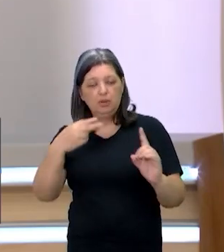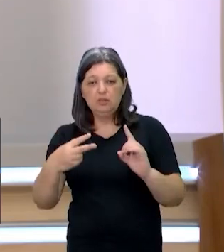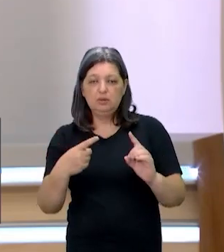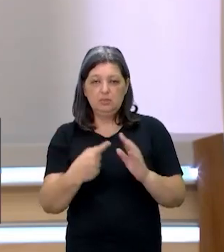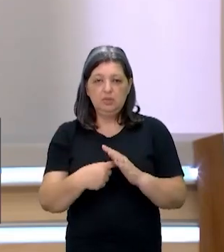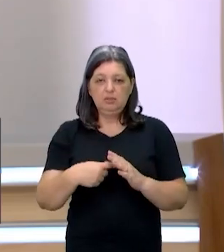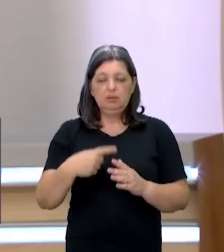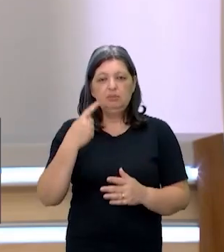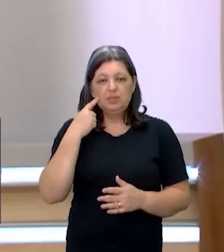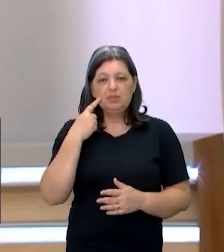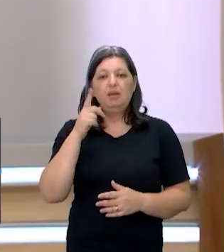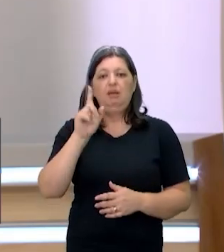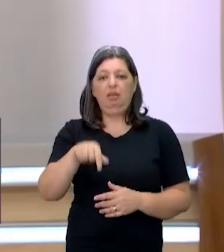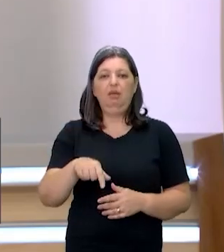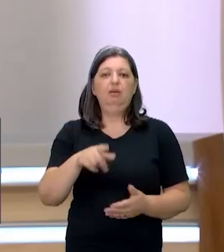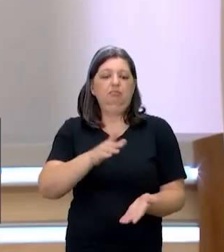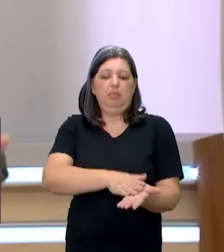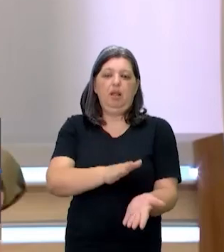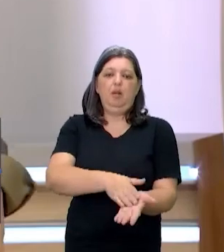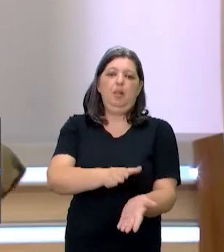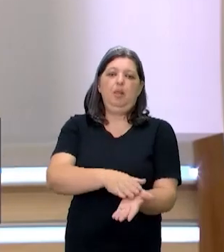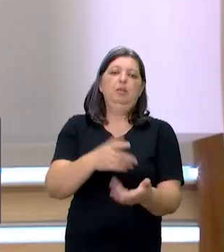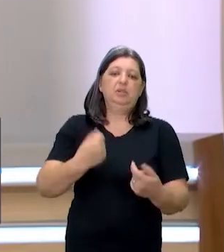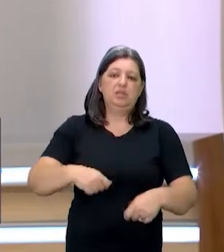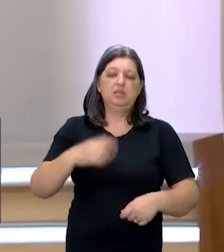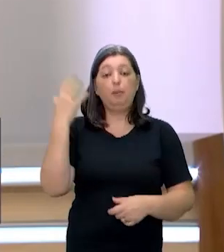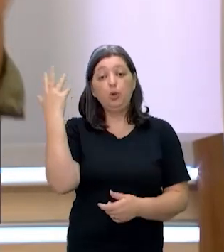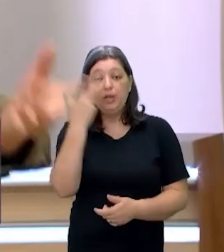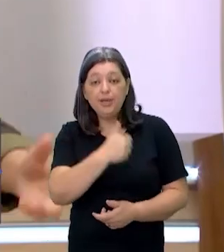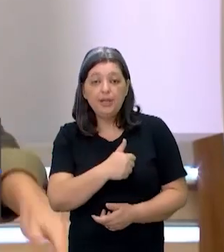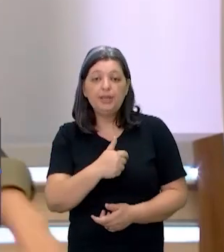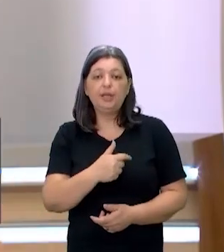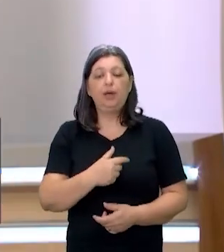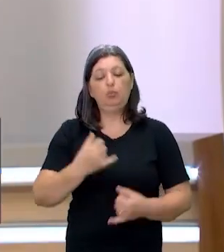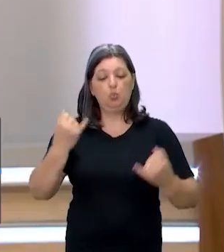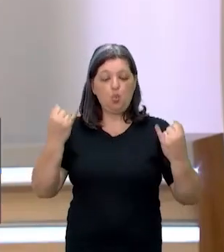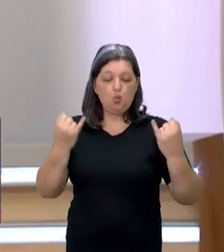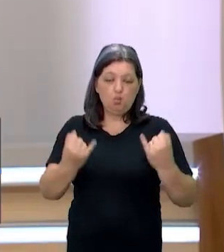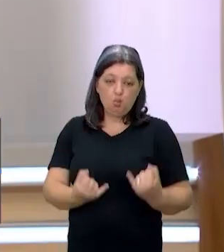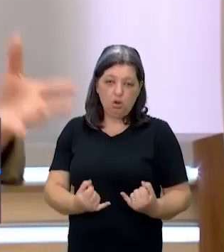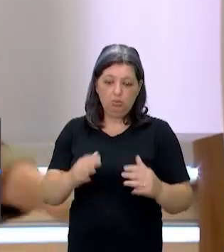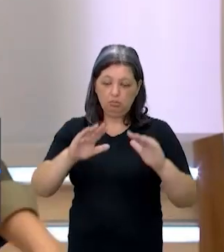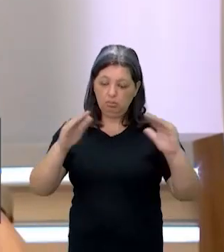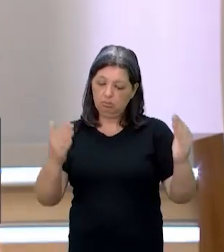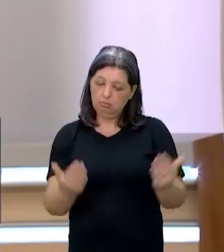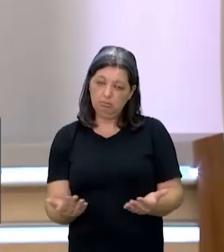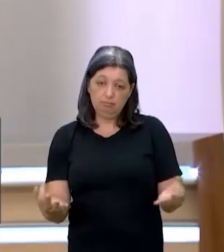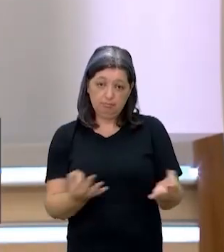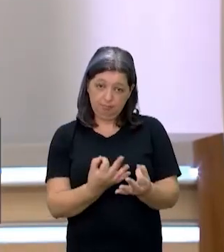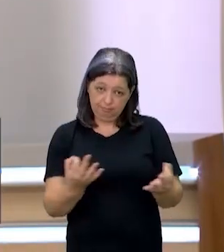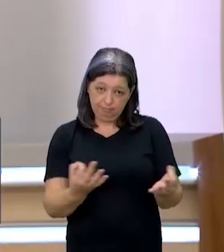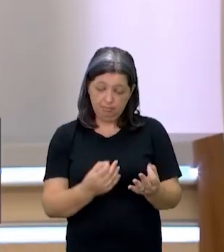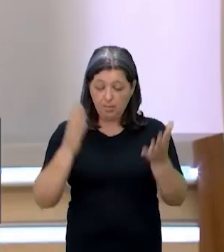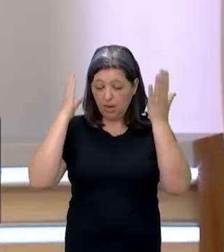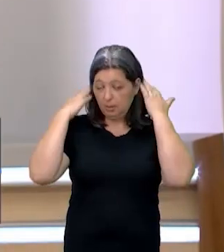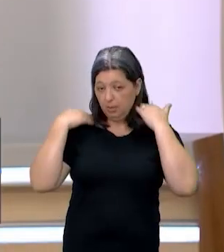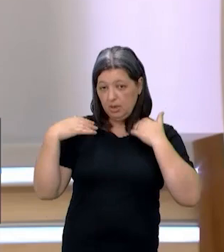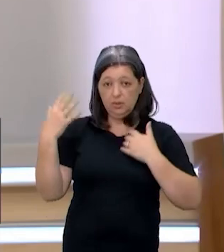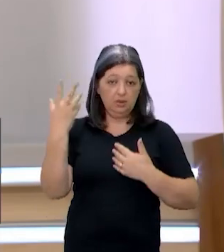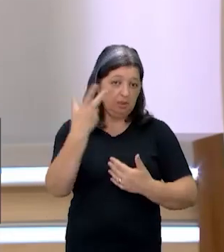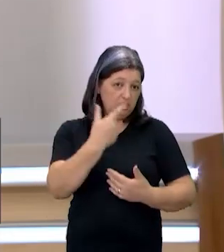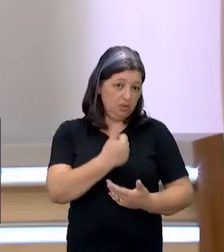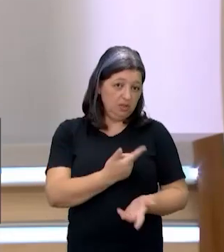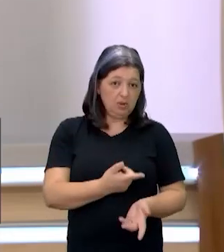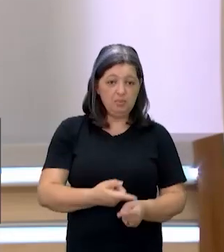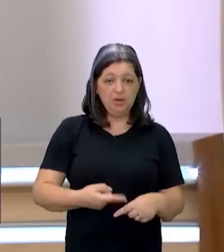ela é muito mais cobrada, né? Ela tem que ser bonita, ela tem que estar com o corpo perfeito, ela tem que estar com o cabelo, sei lá. Então, olha a